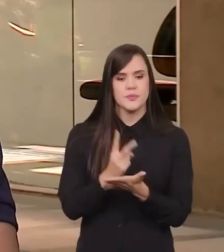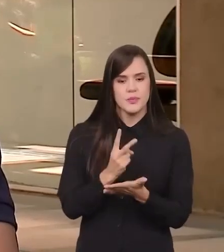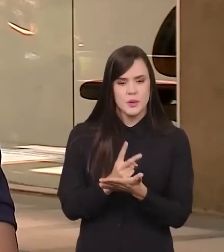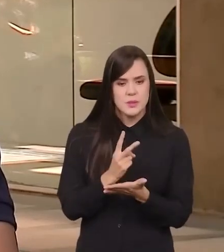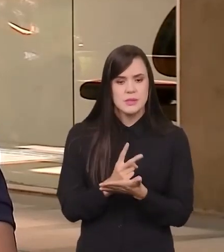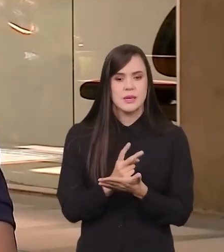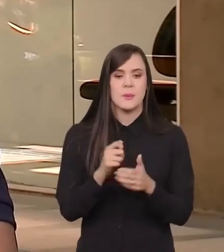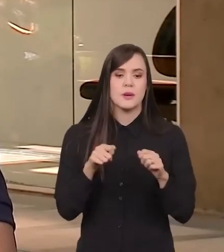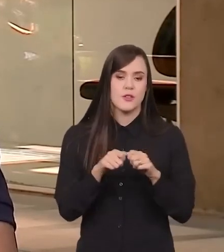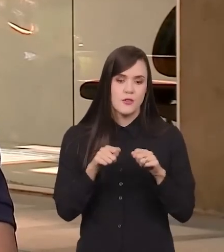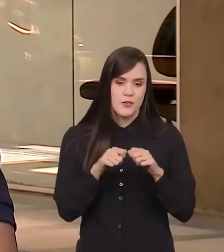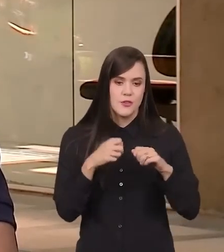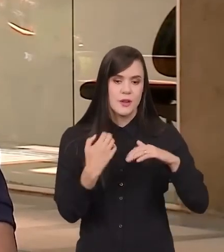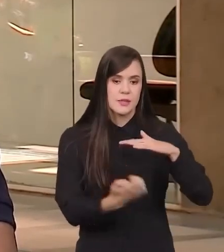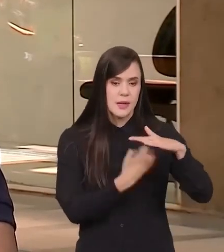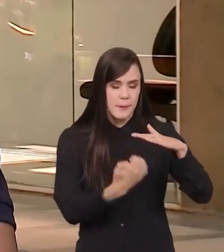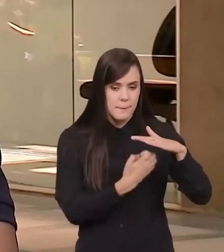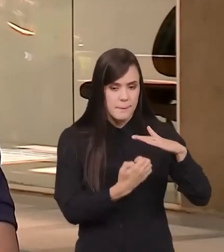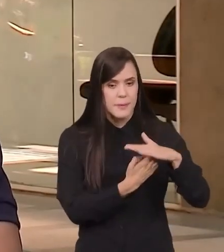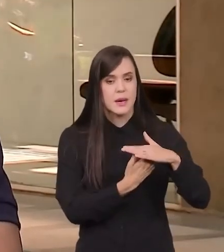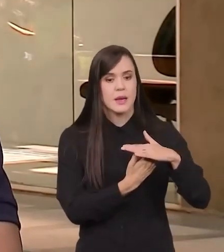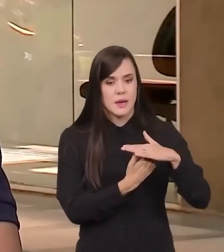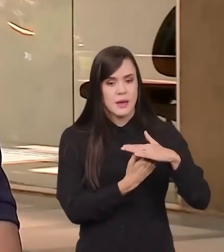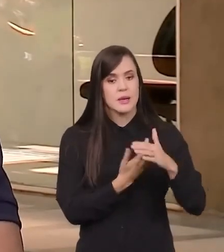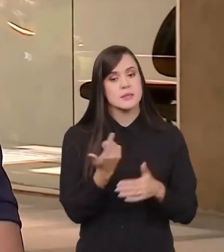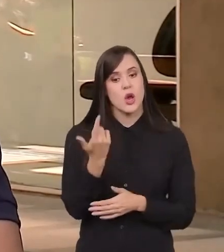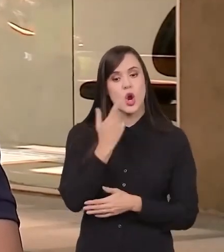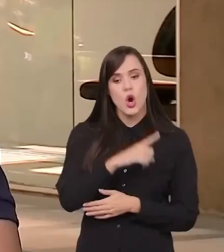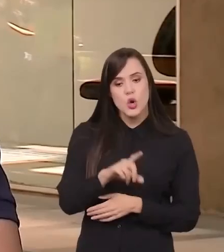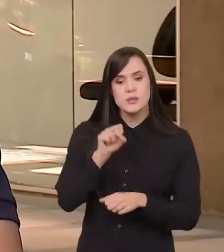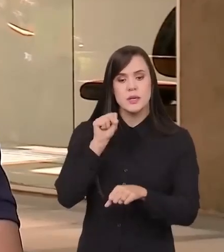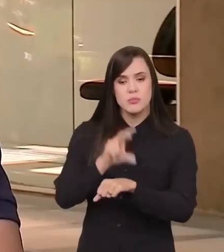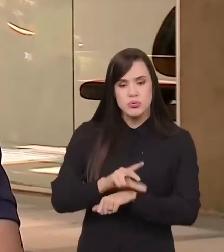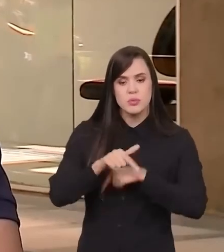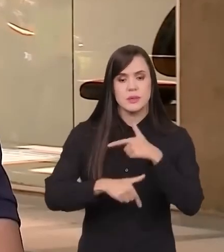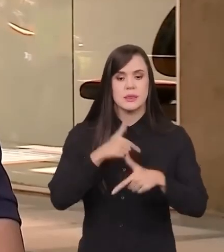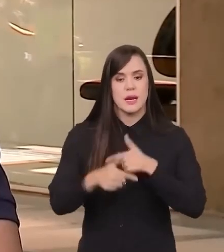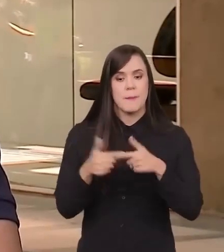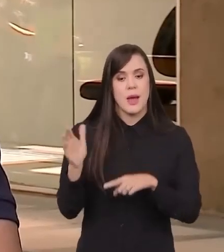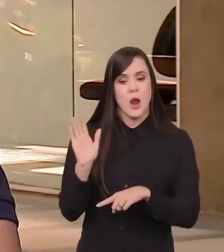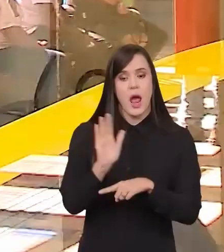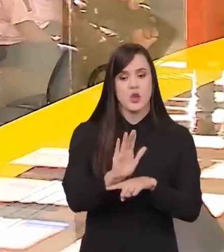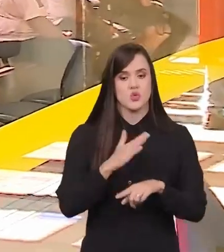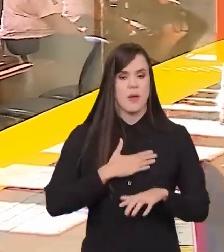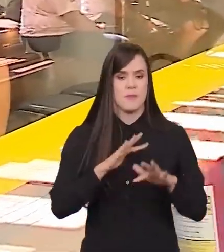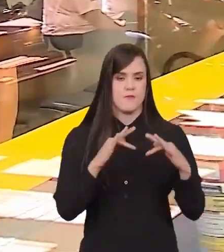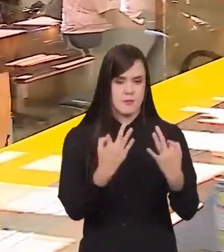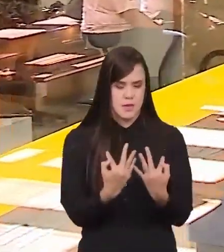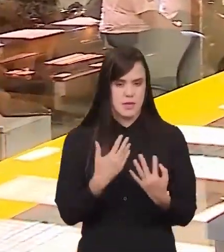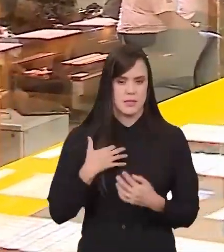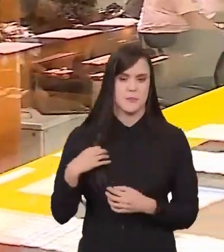tenho que fazer essa empresa na secretaria para conseguir um emprego e coisa assim, para ajudar a minha família.